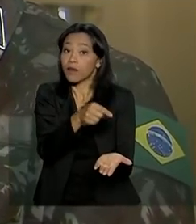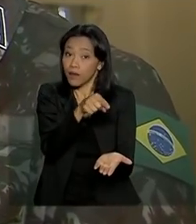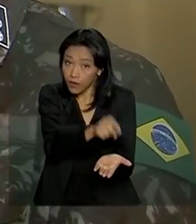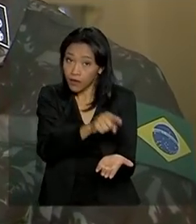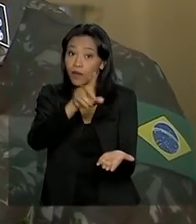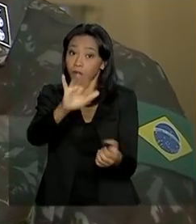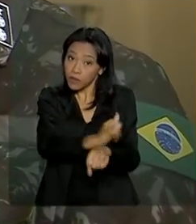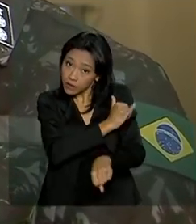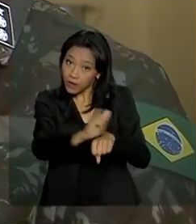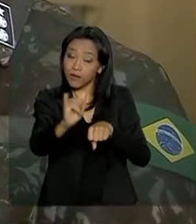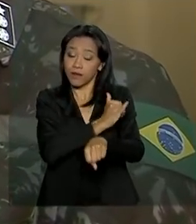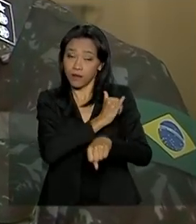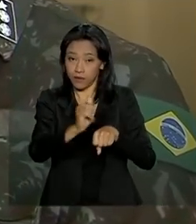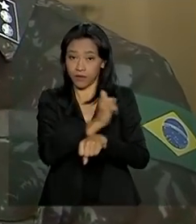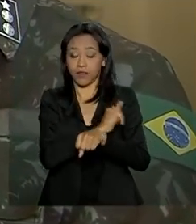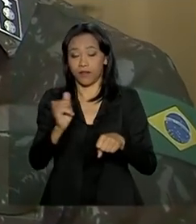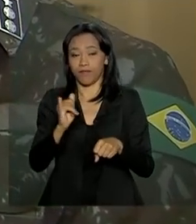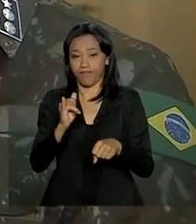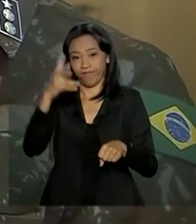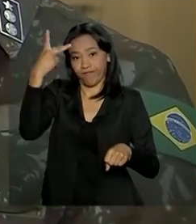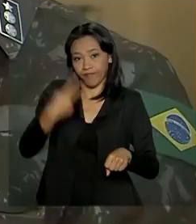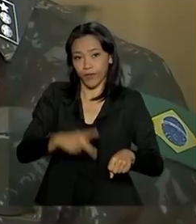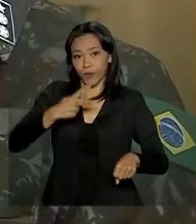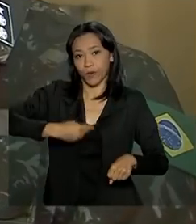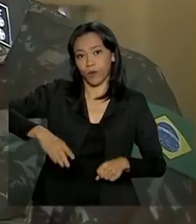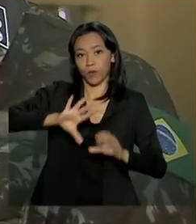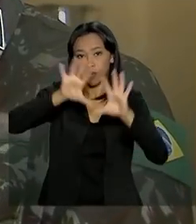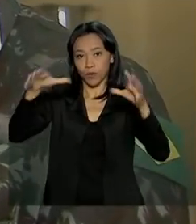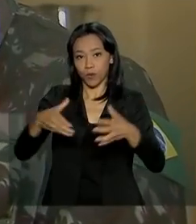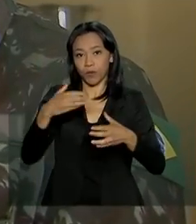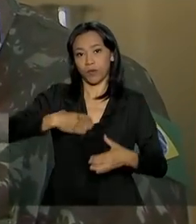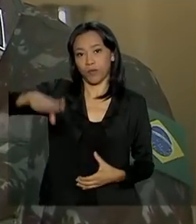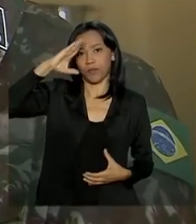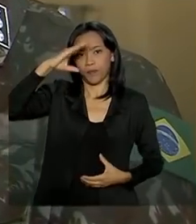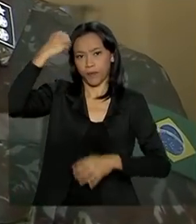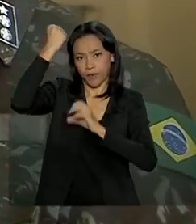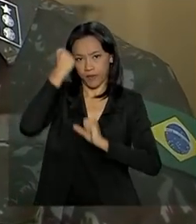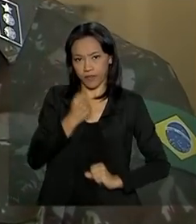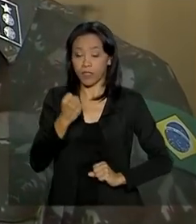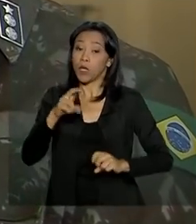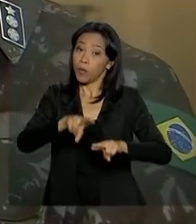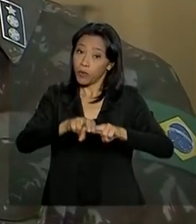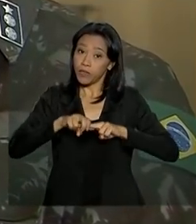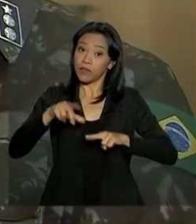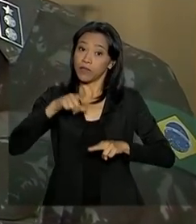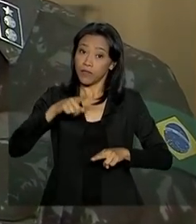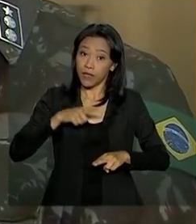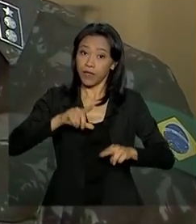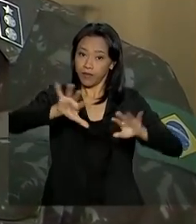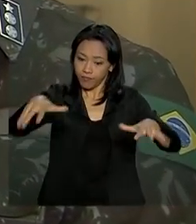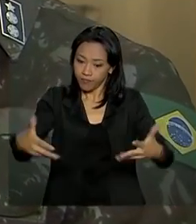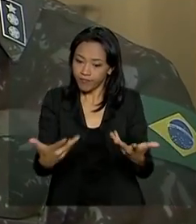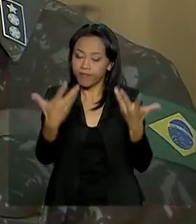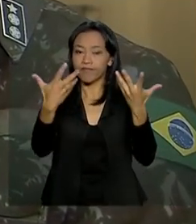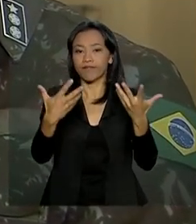do nosso Exército Brasileiro. Para tanto, nós desenvolvemos aqui o cerimonial militar, a pé e a